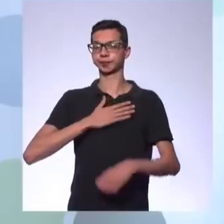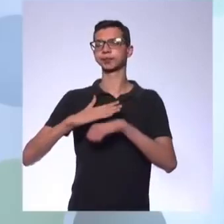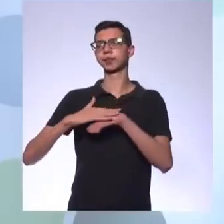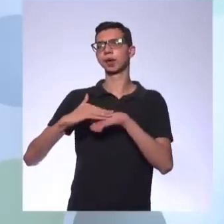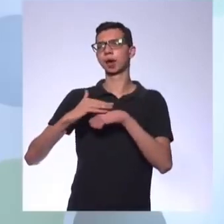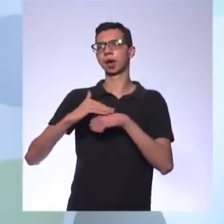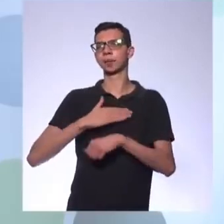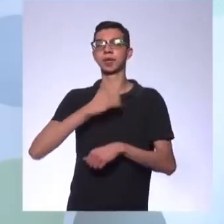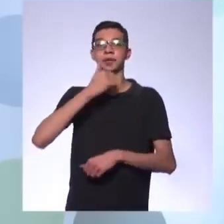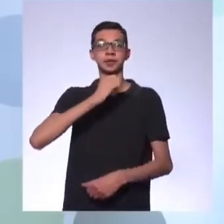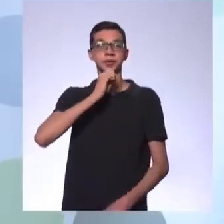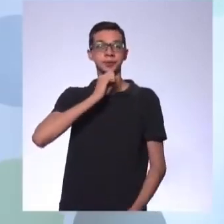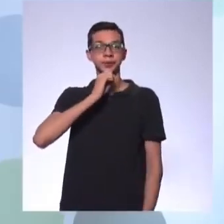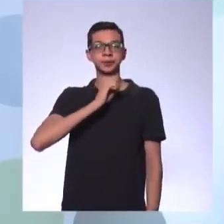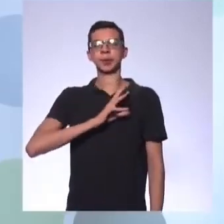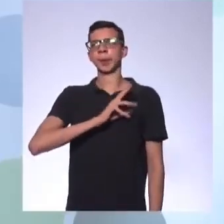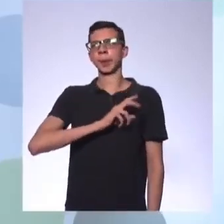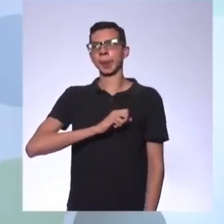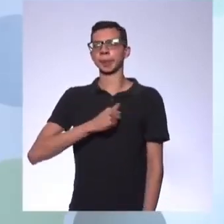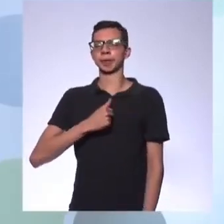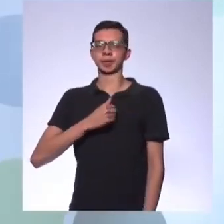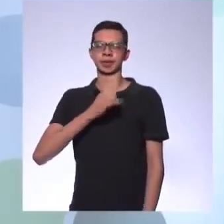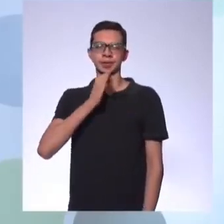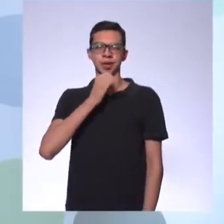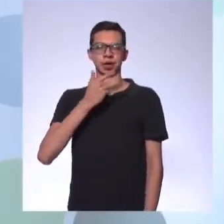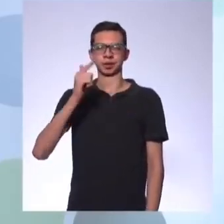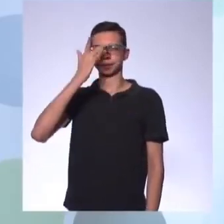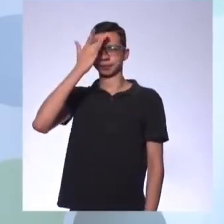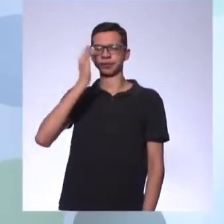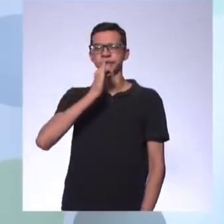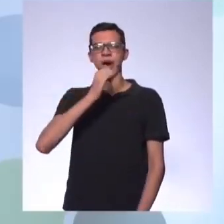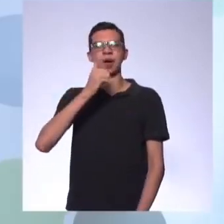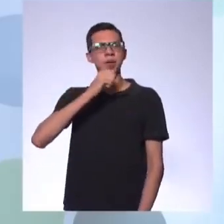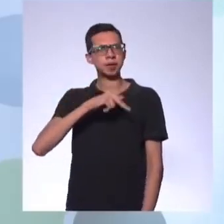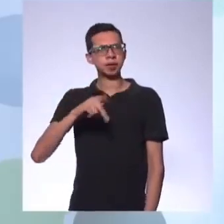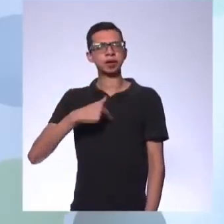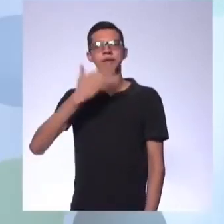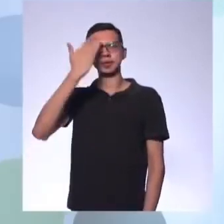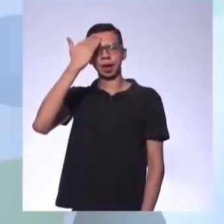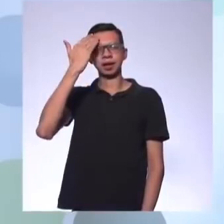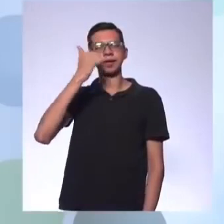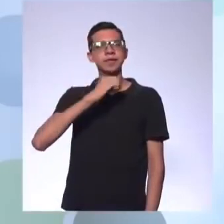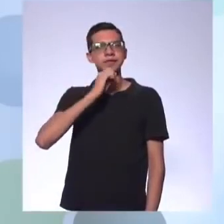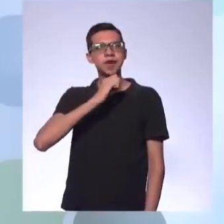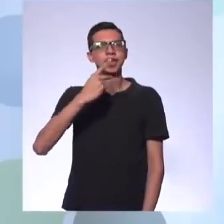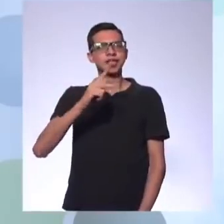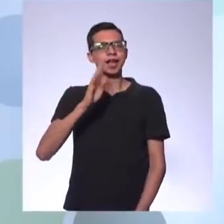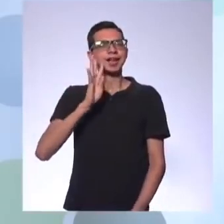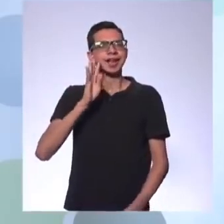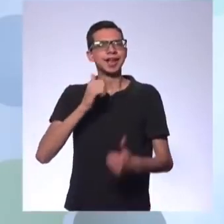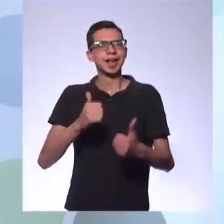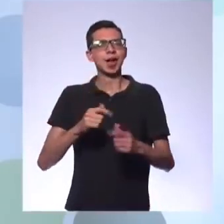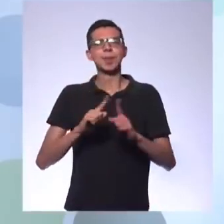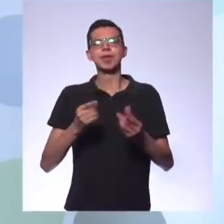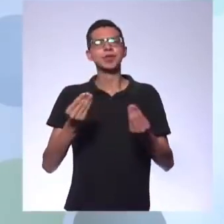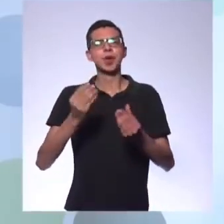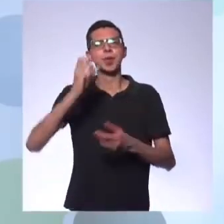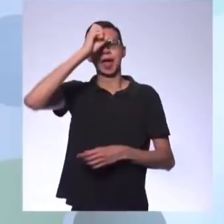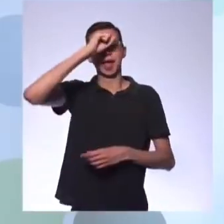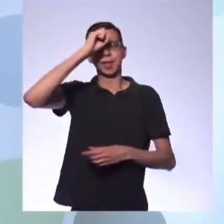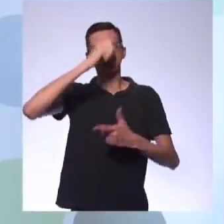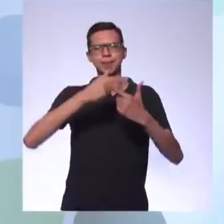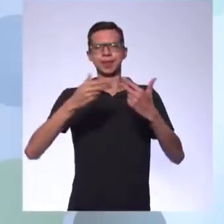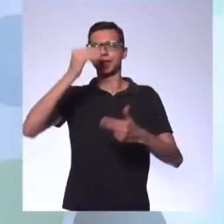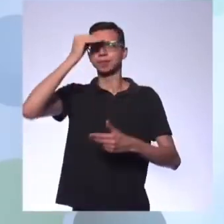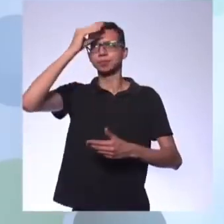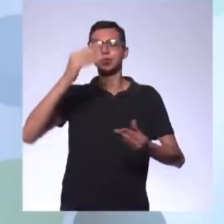fala para a professora assim, professora, eu já sei que a sua avó é muito legal, mas quando é que nós vamos aprender coisas realmente relevantes, né? Por que ela